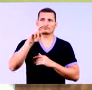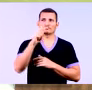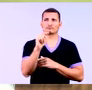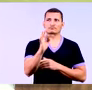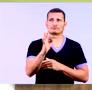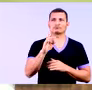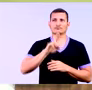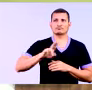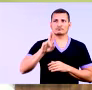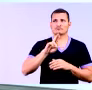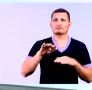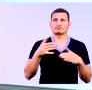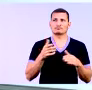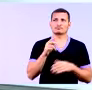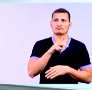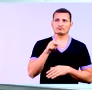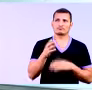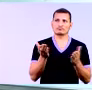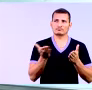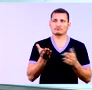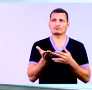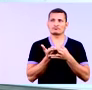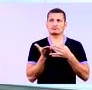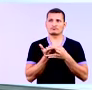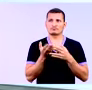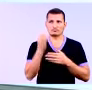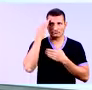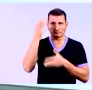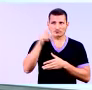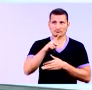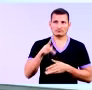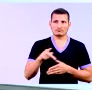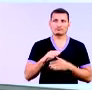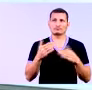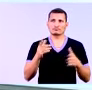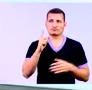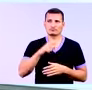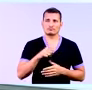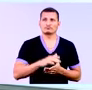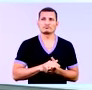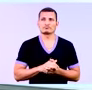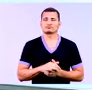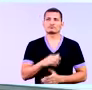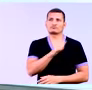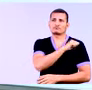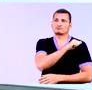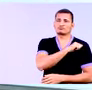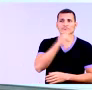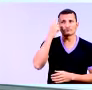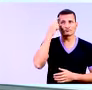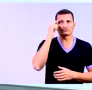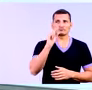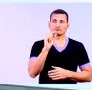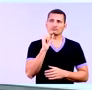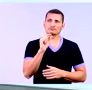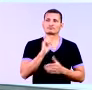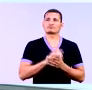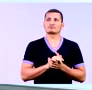chat. Então, professor, vamos... Obrigado, professora. Bom, então é isso, alunos. Pensem um pouco nessa